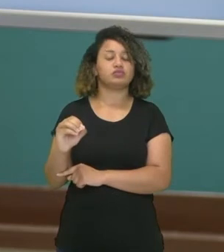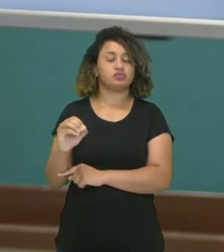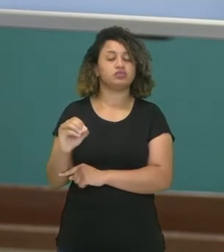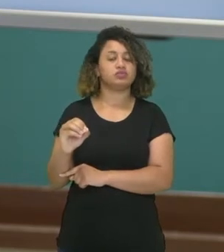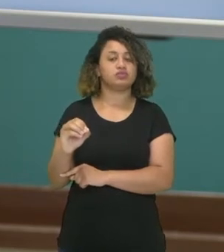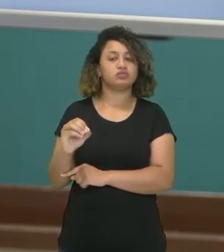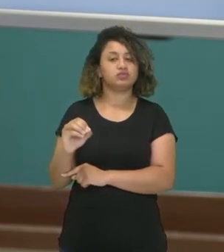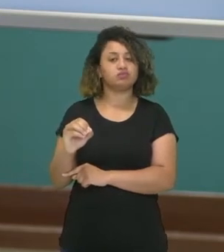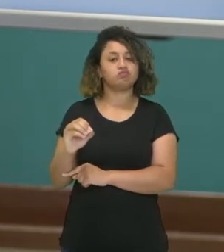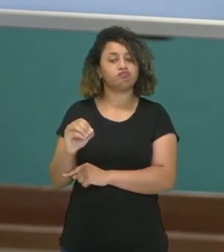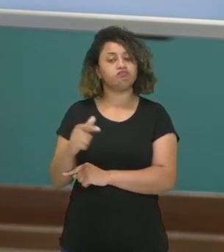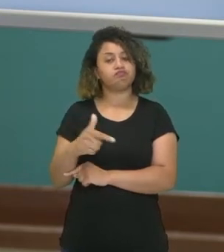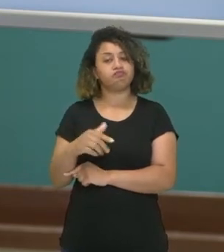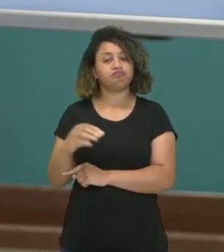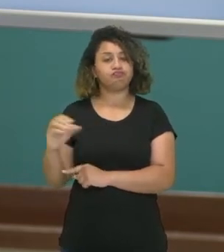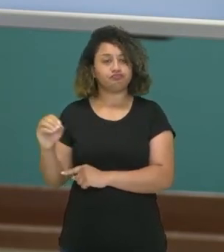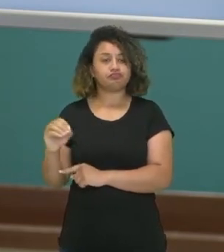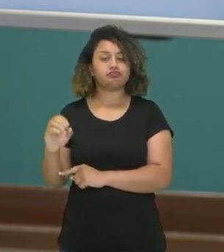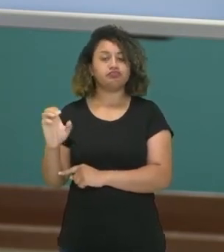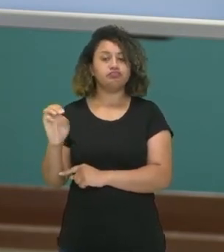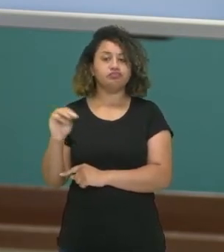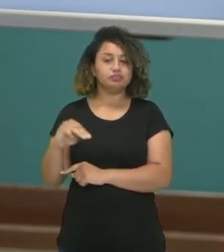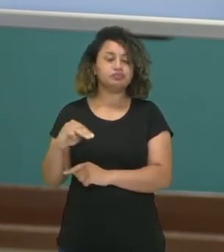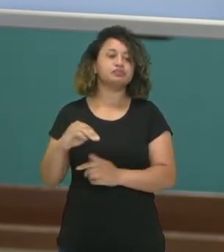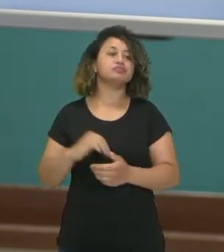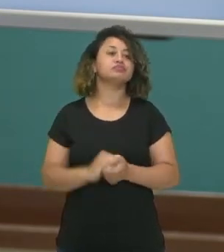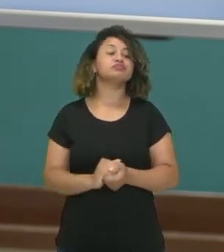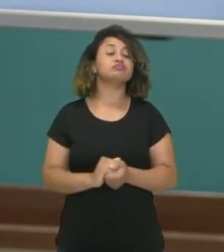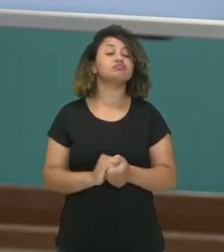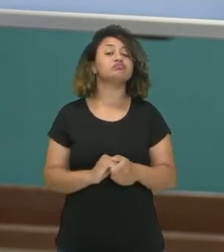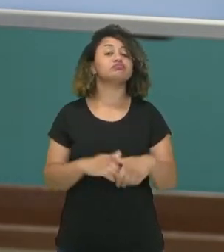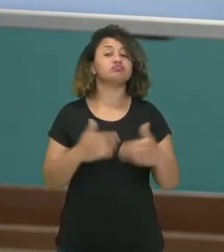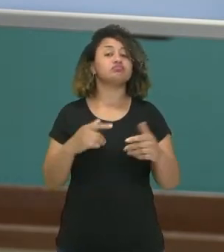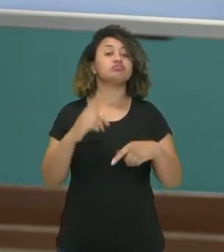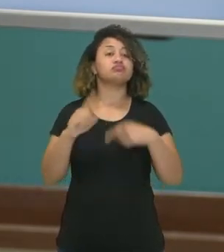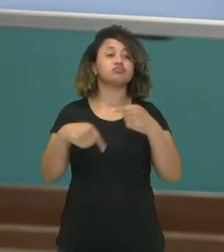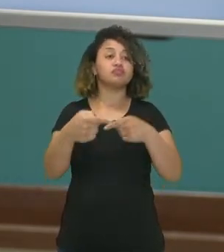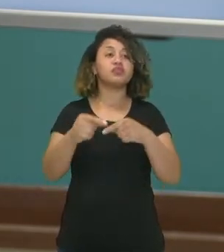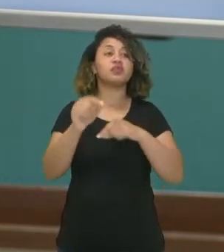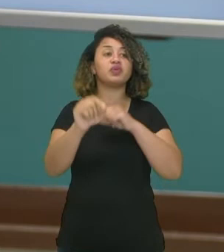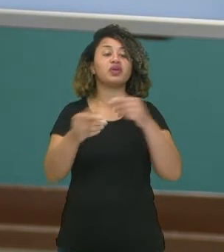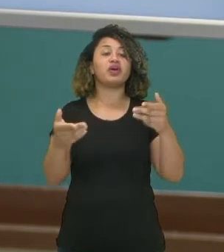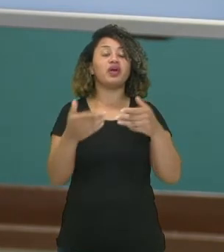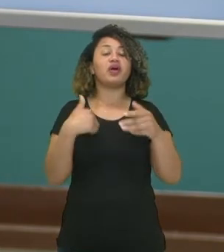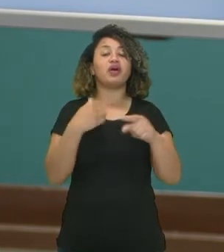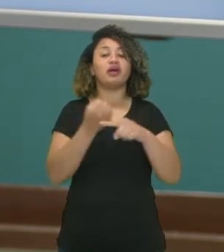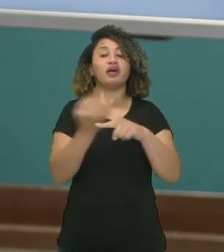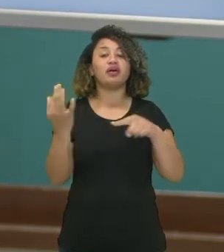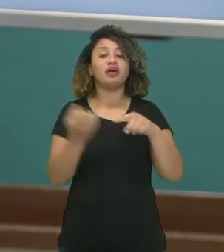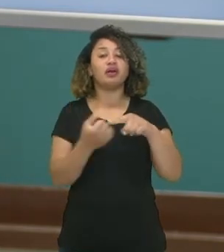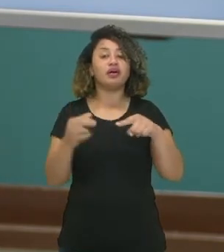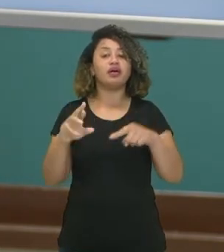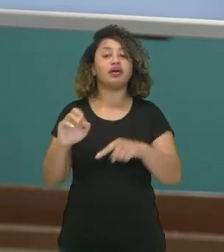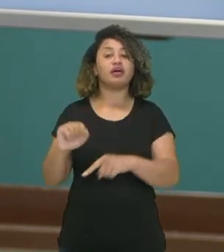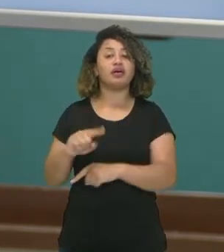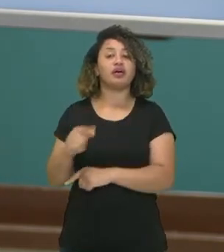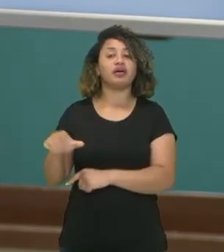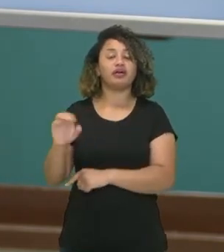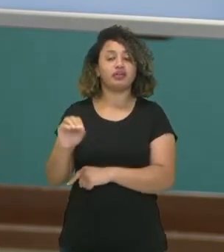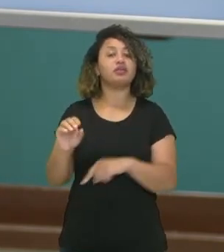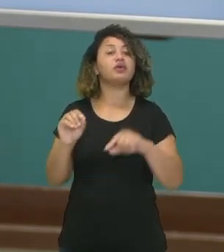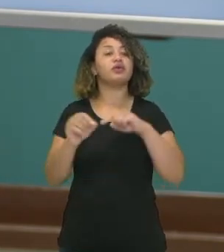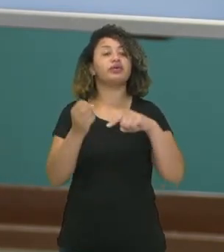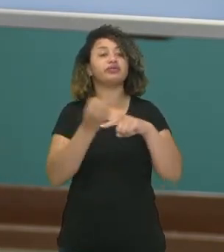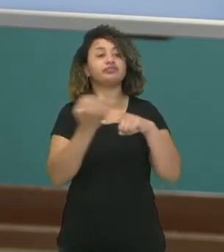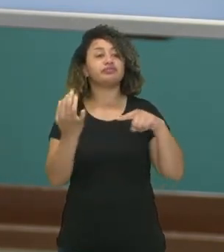é igual a 200 centímetros. Na sequência, nós vamos calcular a